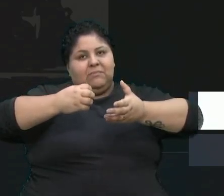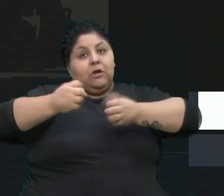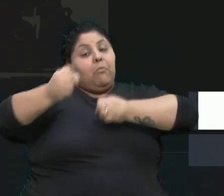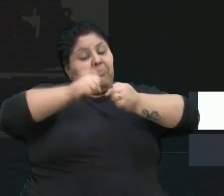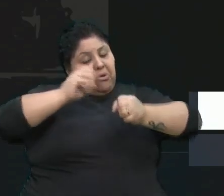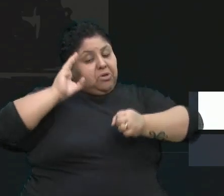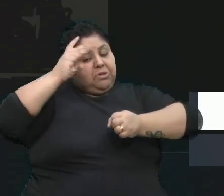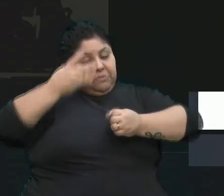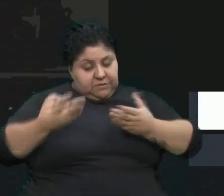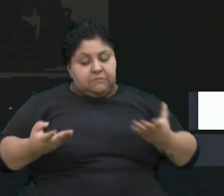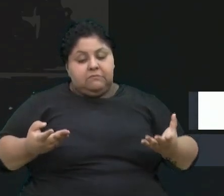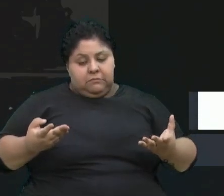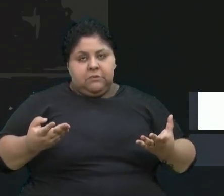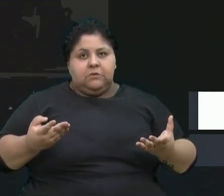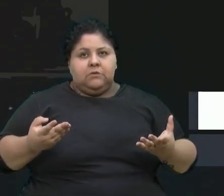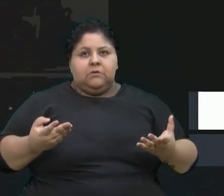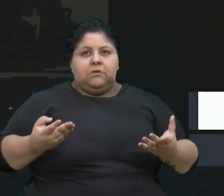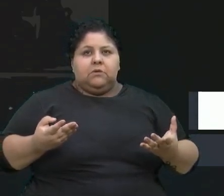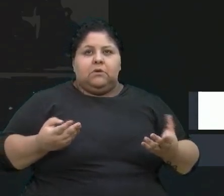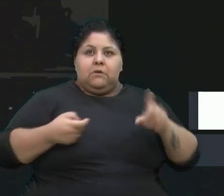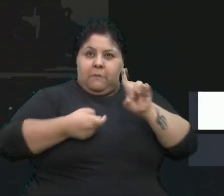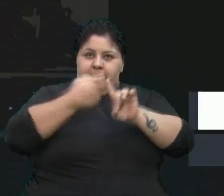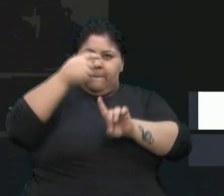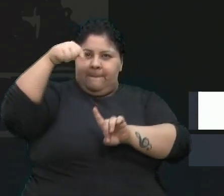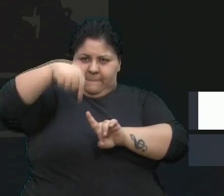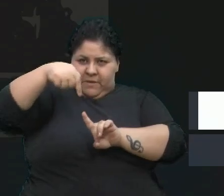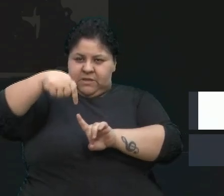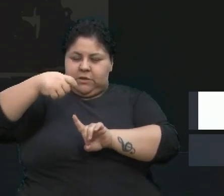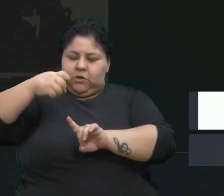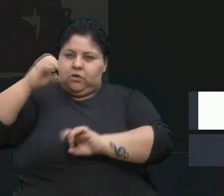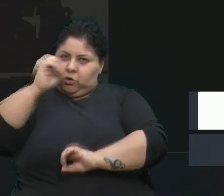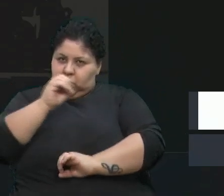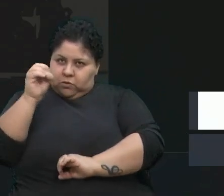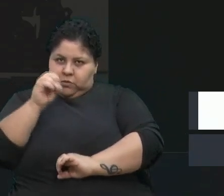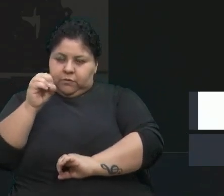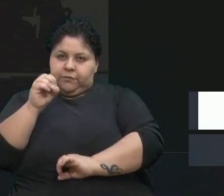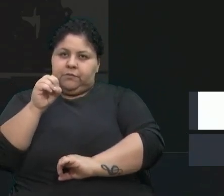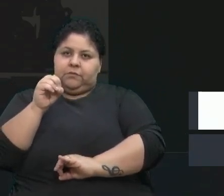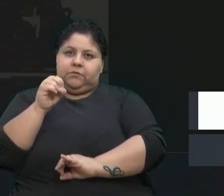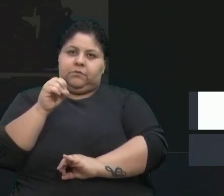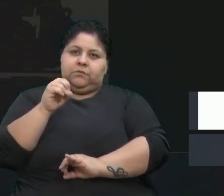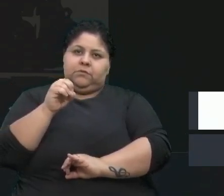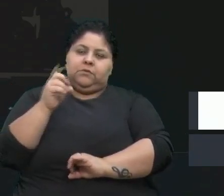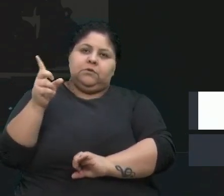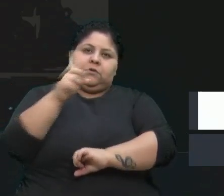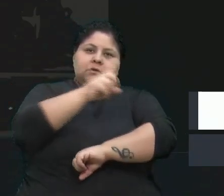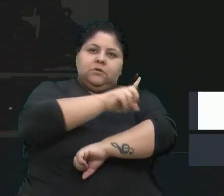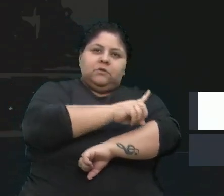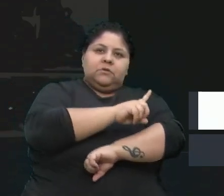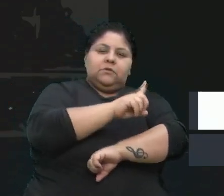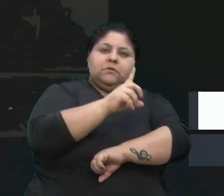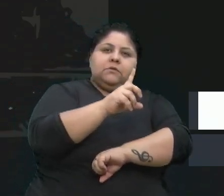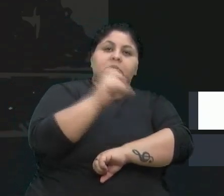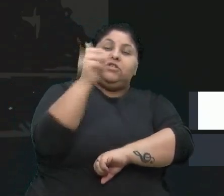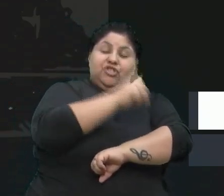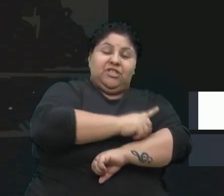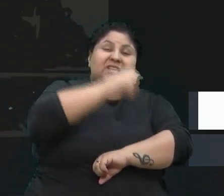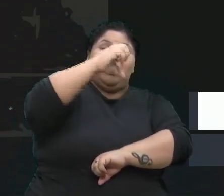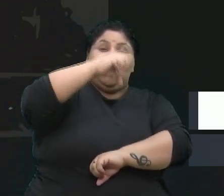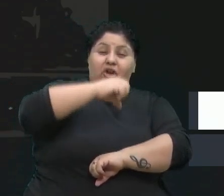do mês de outubro, desse mês que nós estamos hoje, do dia 9 de